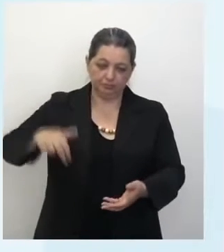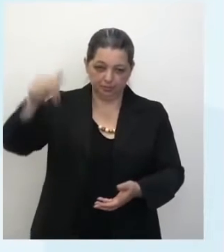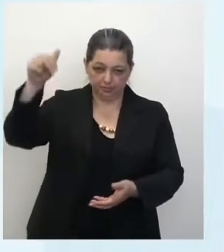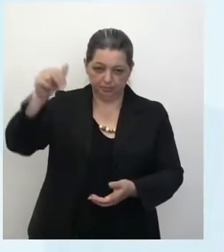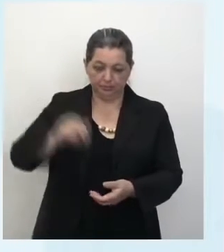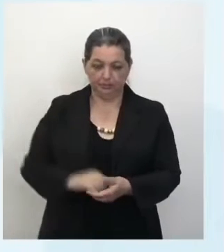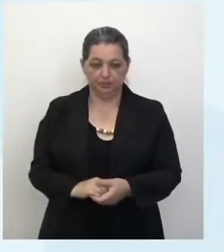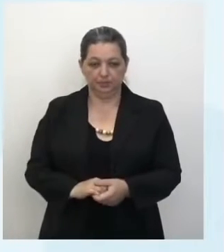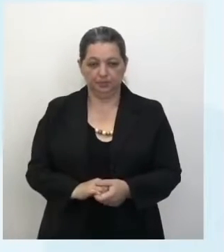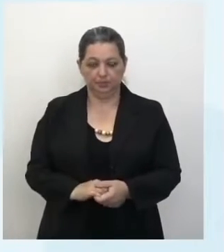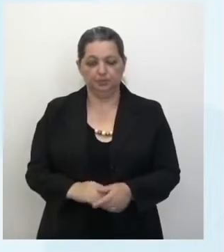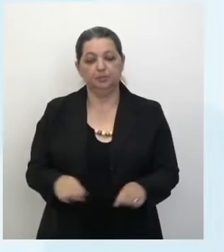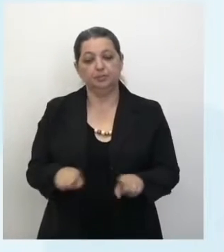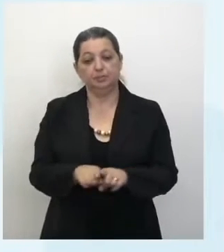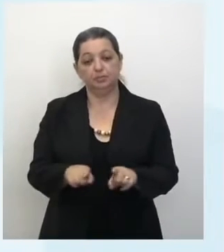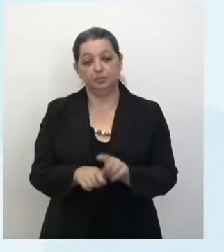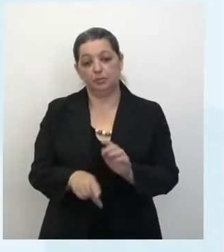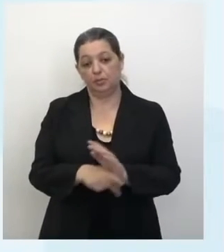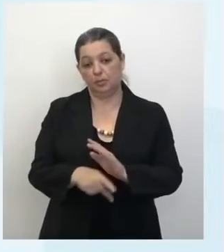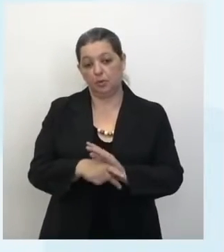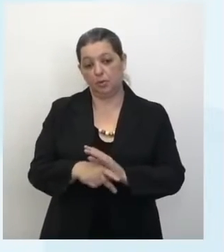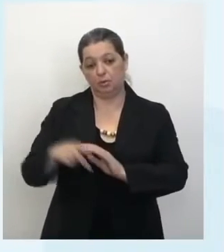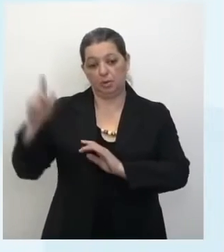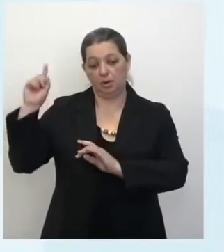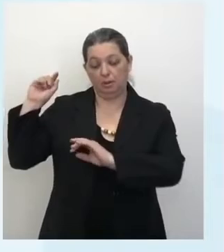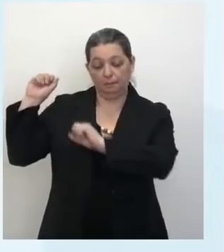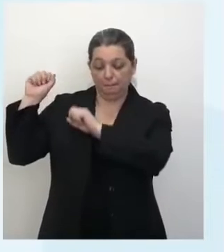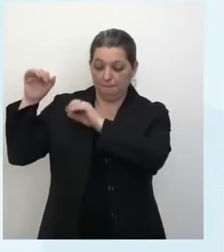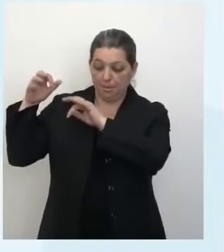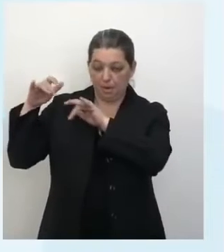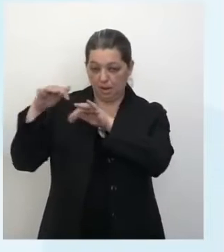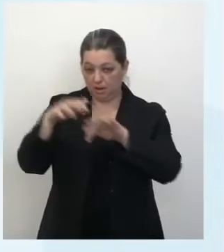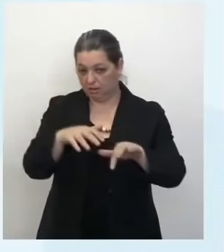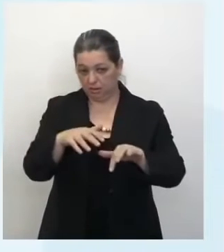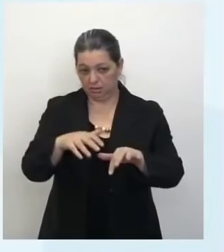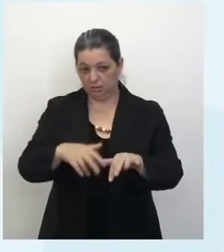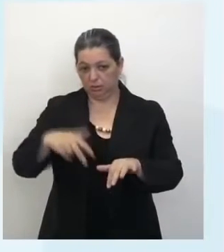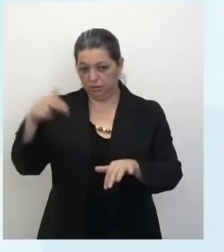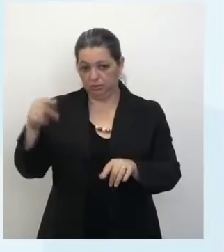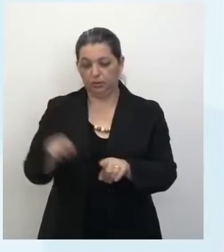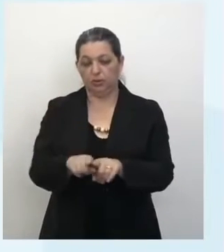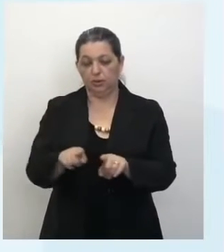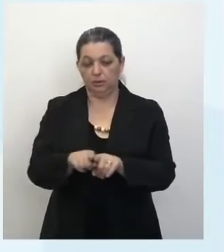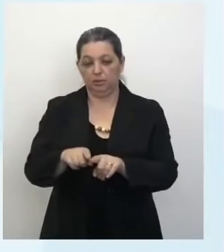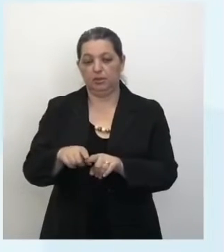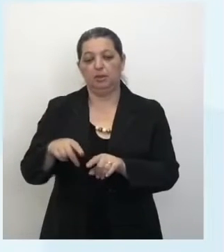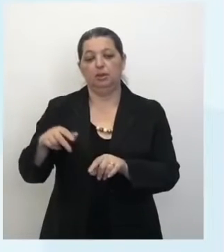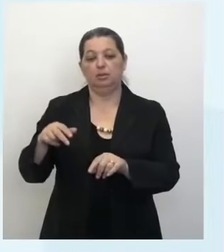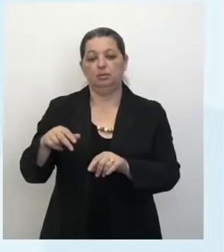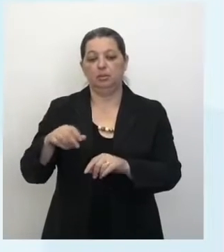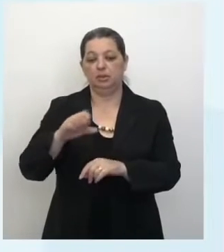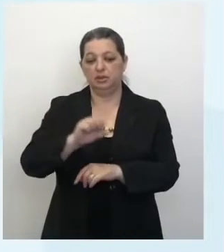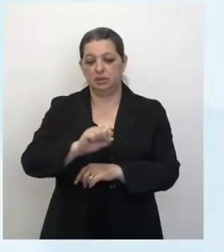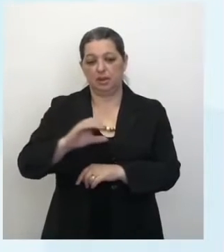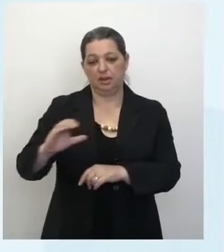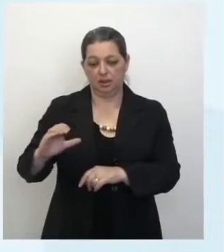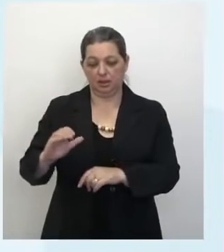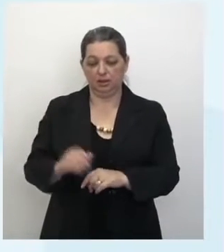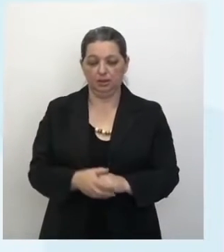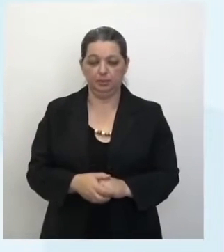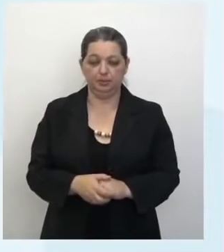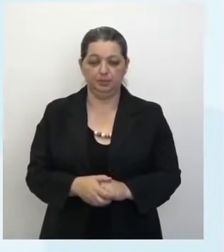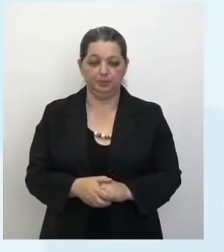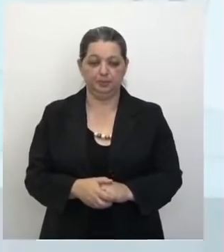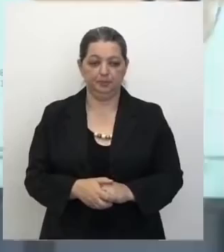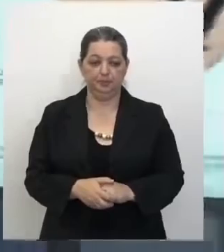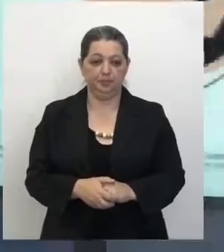né, e uma migração nordestina para, né, o estado de Santa Catarina, né, principalmente aí nessa